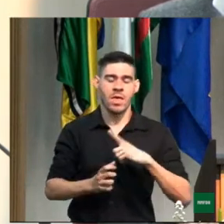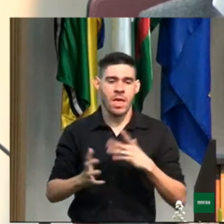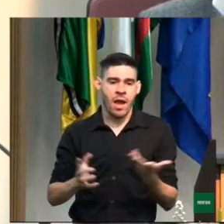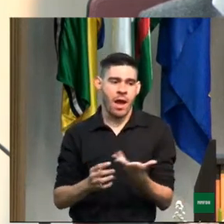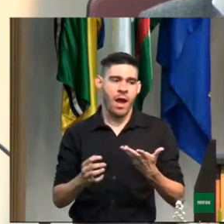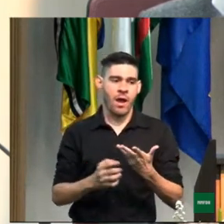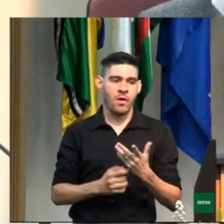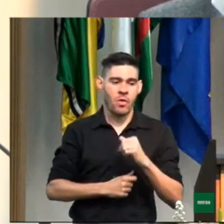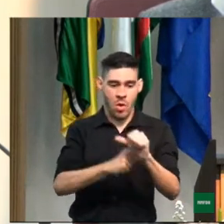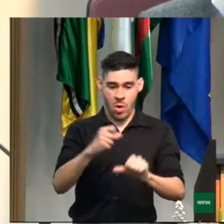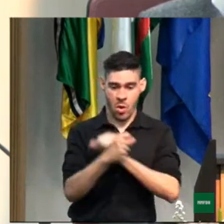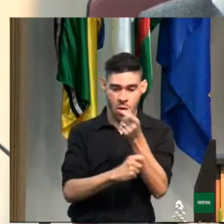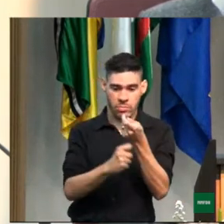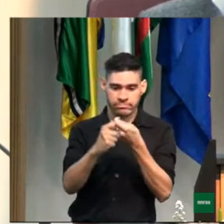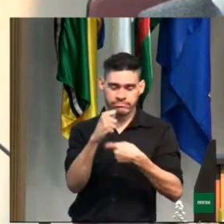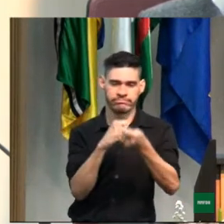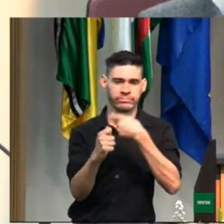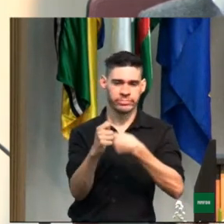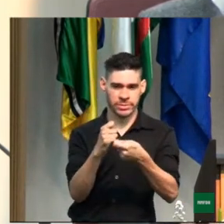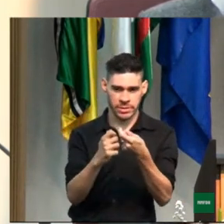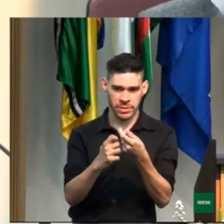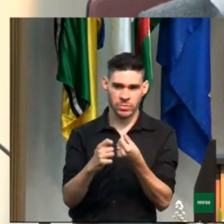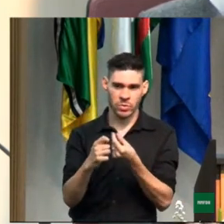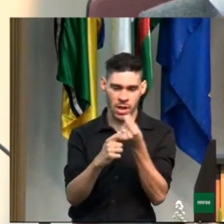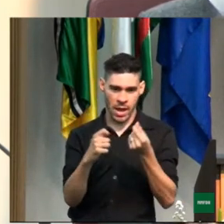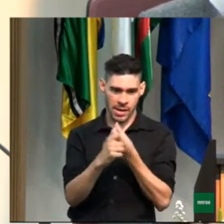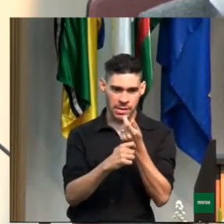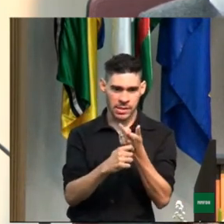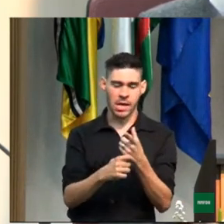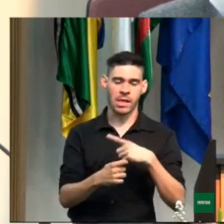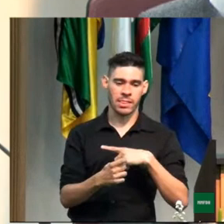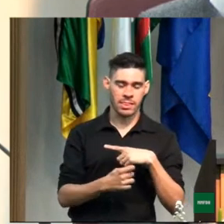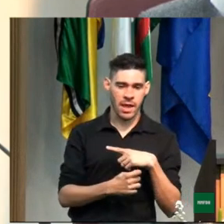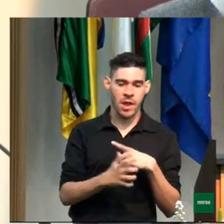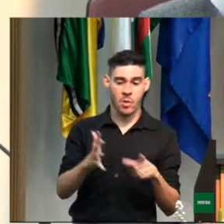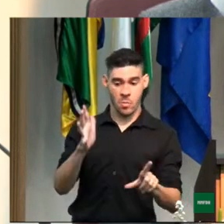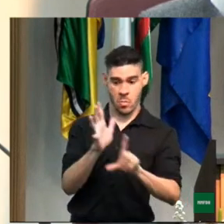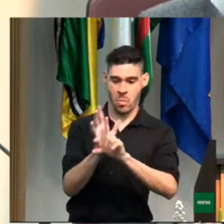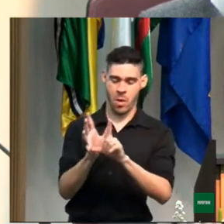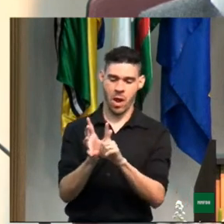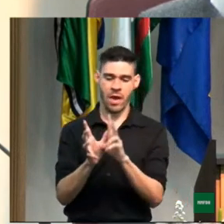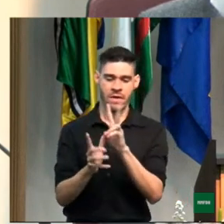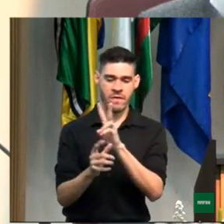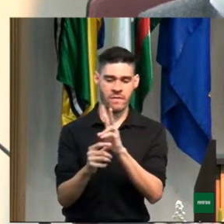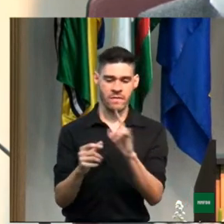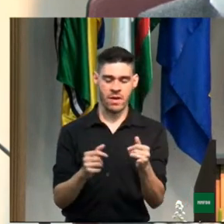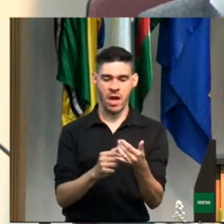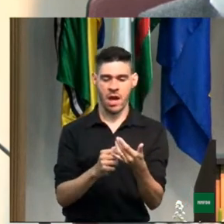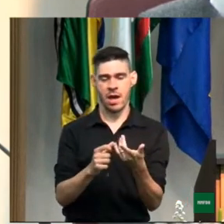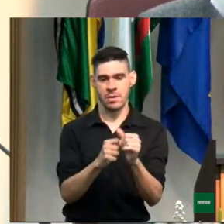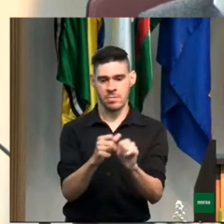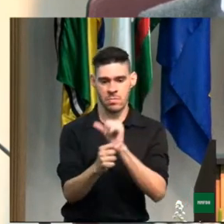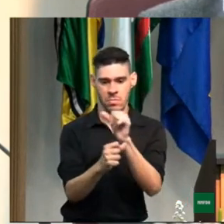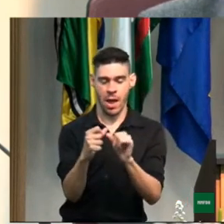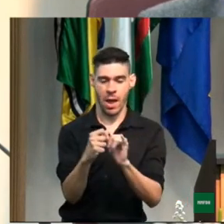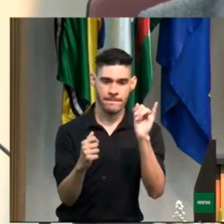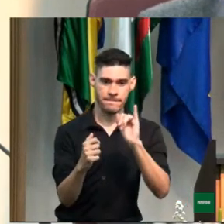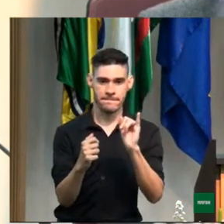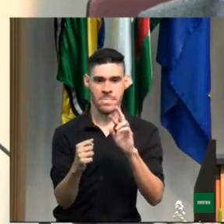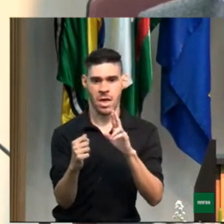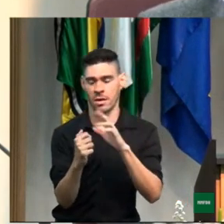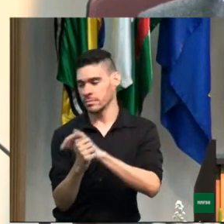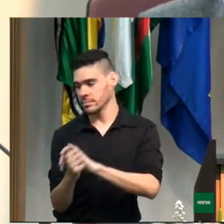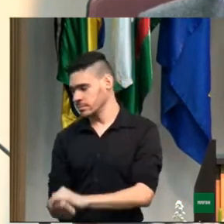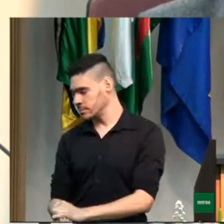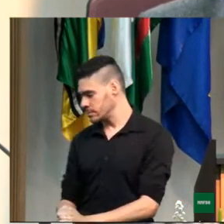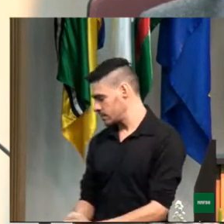tributária, temos aí uma legislação que vai mexer no imposto de renda, e a Frente Parlamentar em